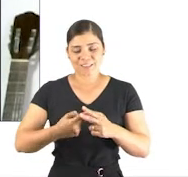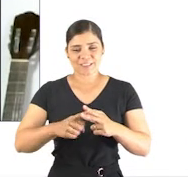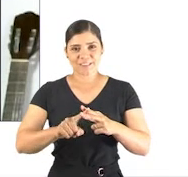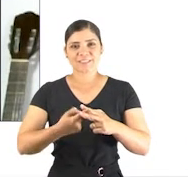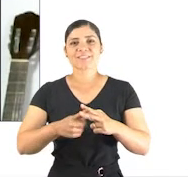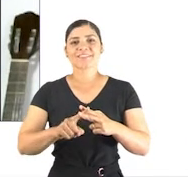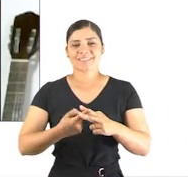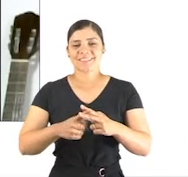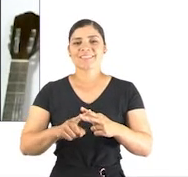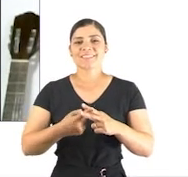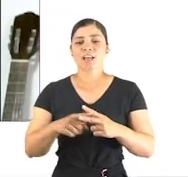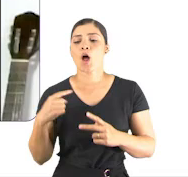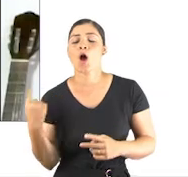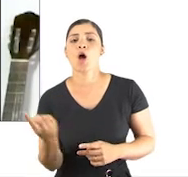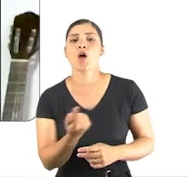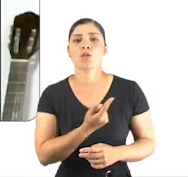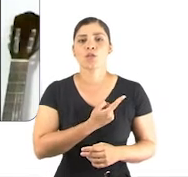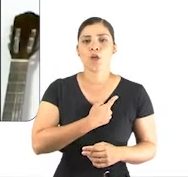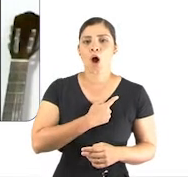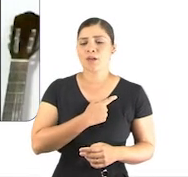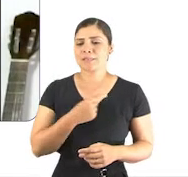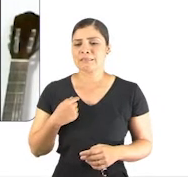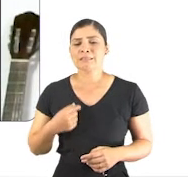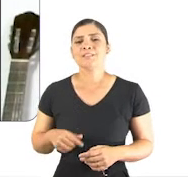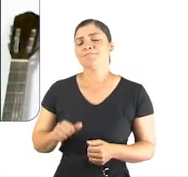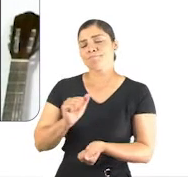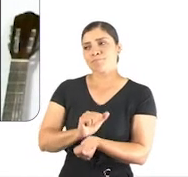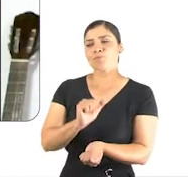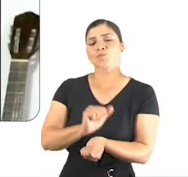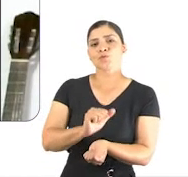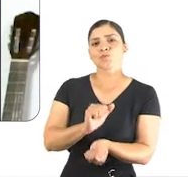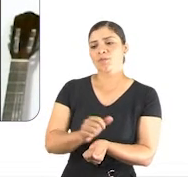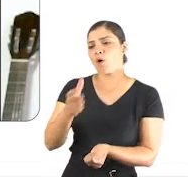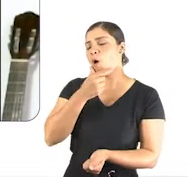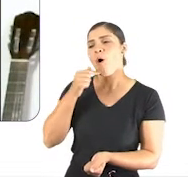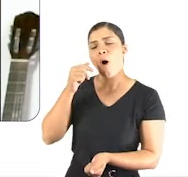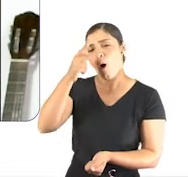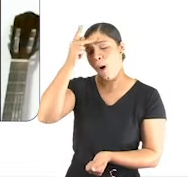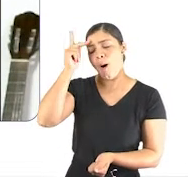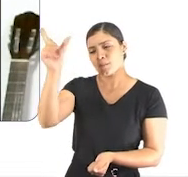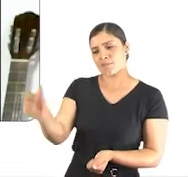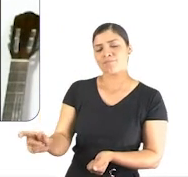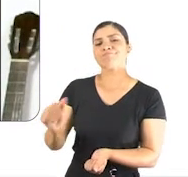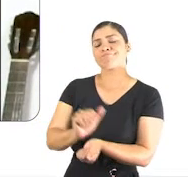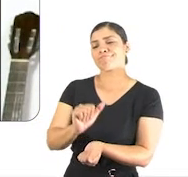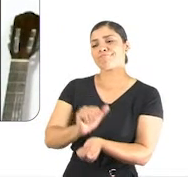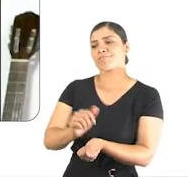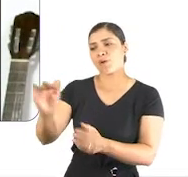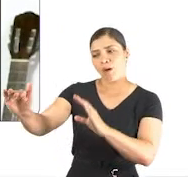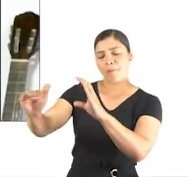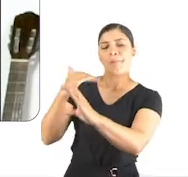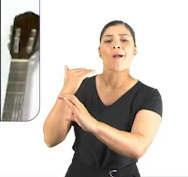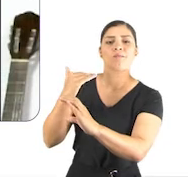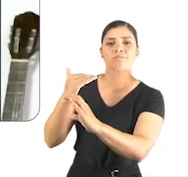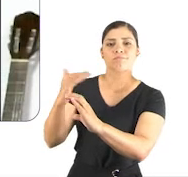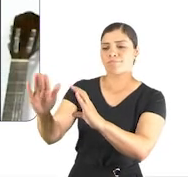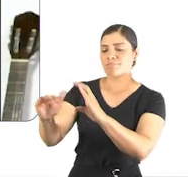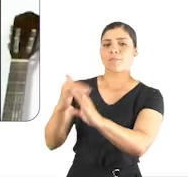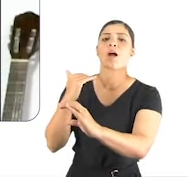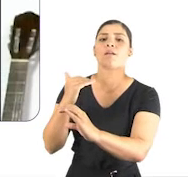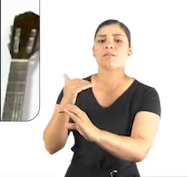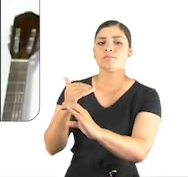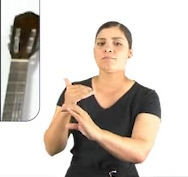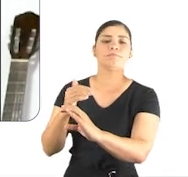gente não fica mais dependente do analista, do comprador, enviar a base dos